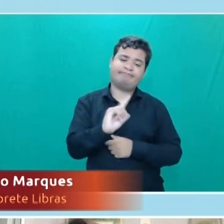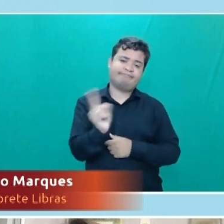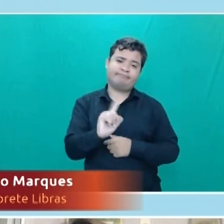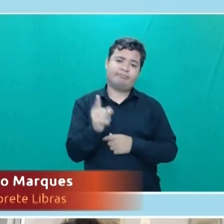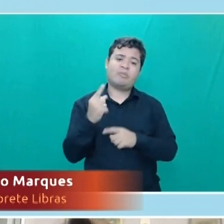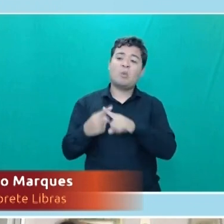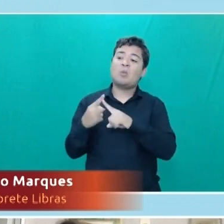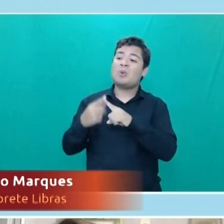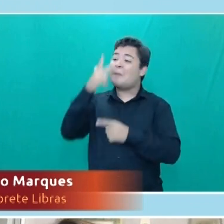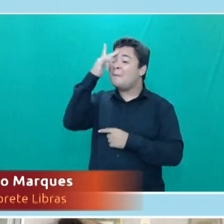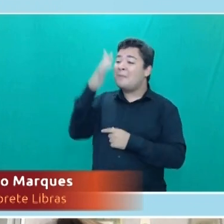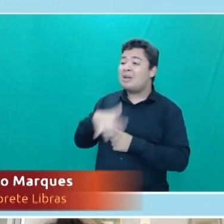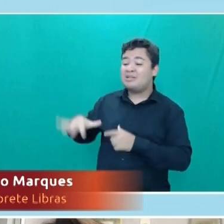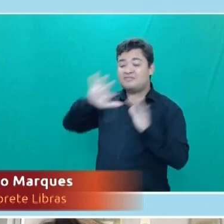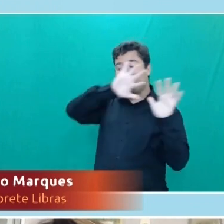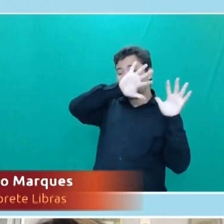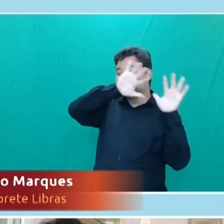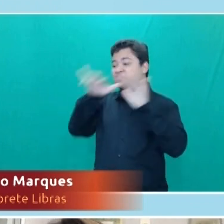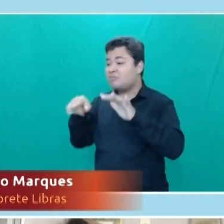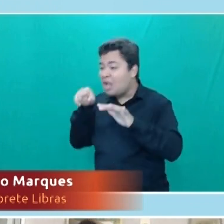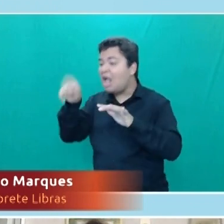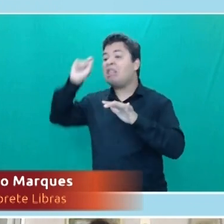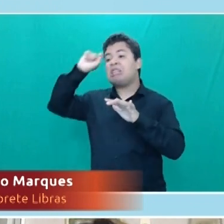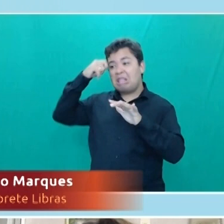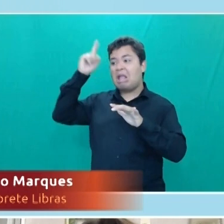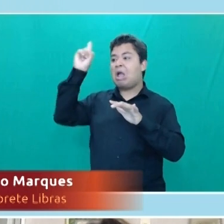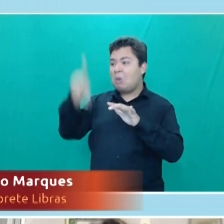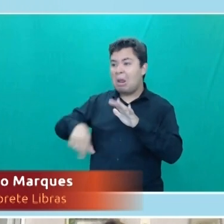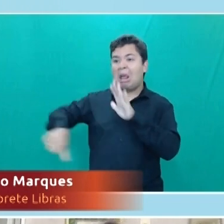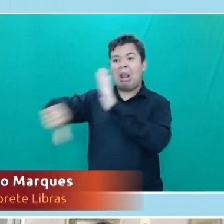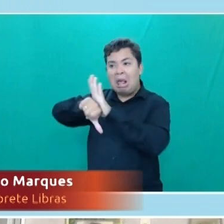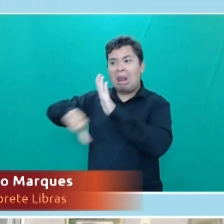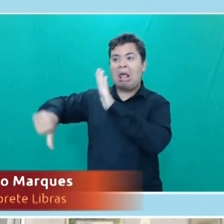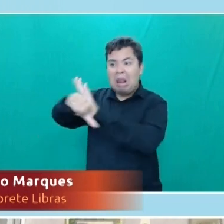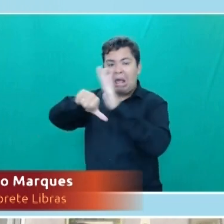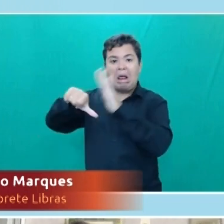estão voltados para a criminalização e punição